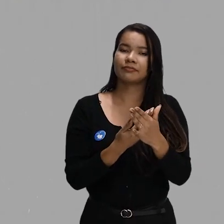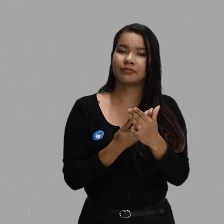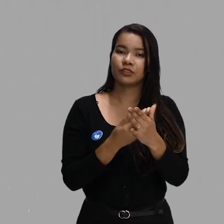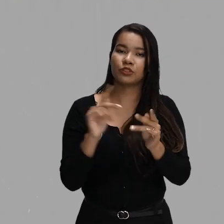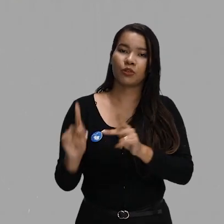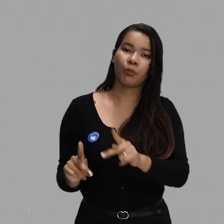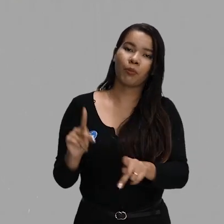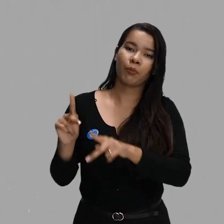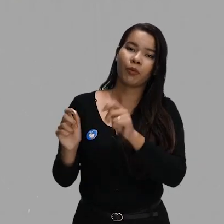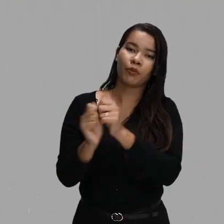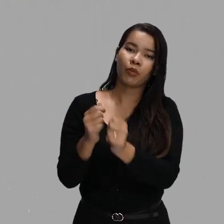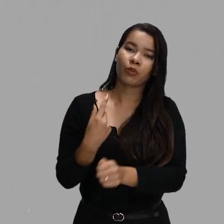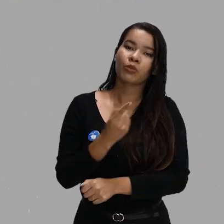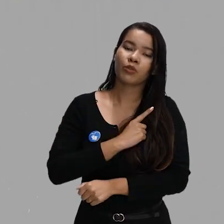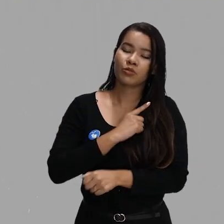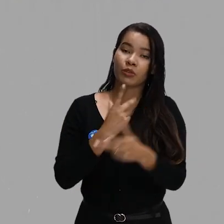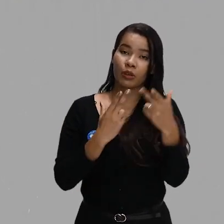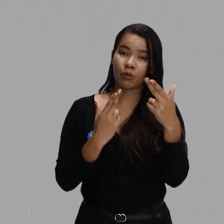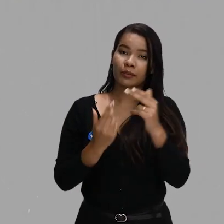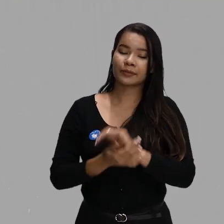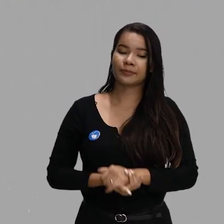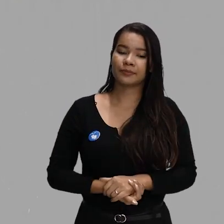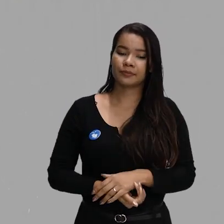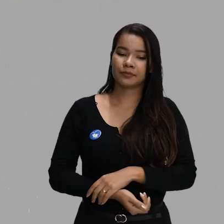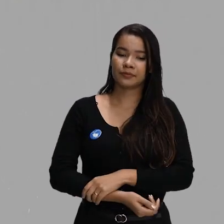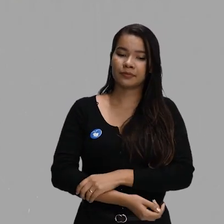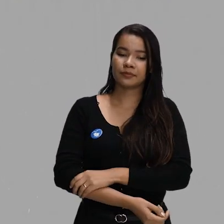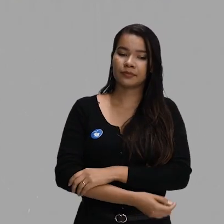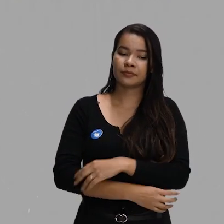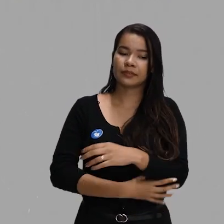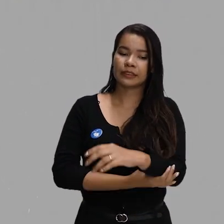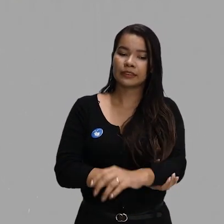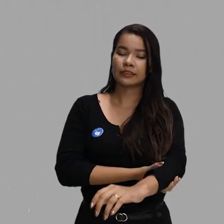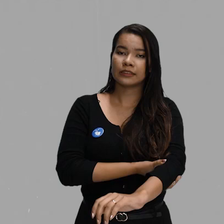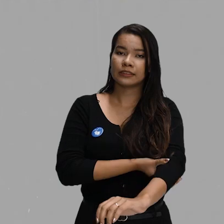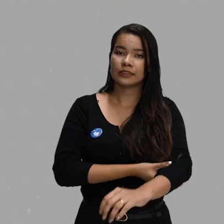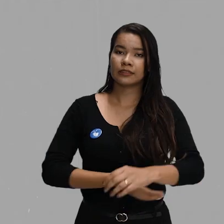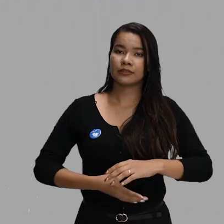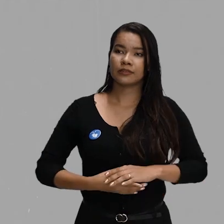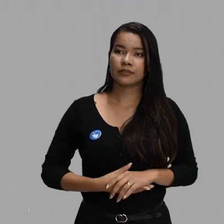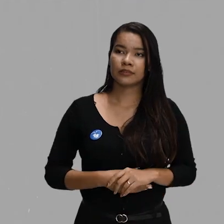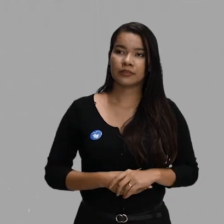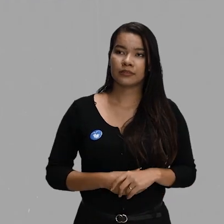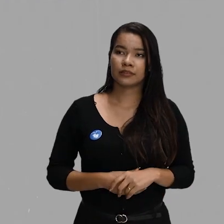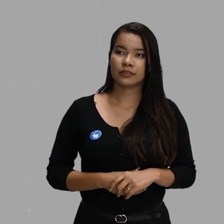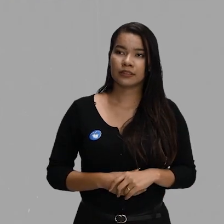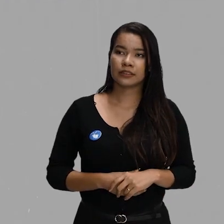um povo, e conosco não é diferente. Então, quer